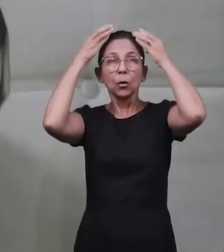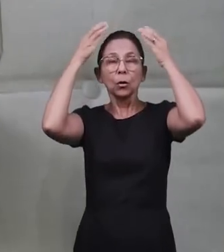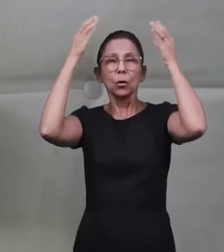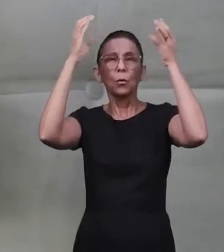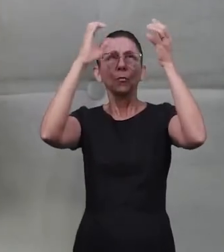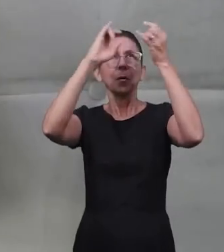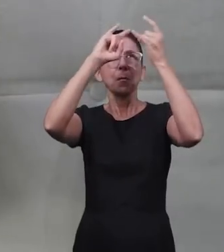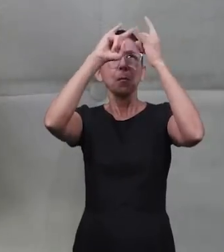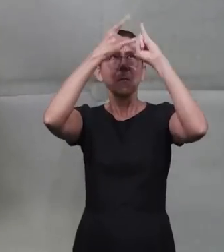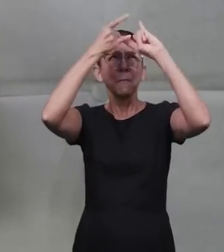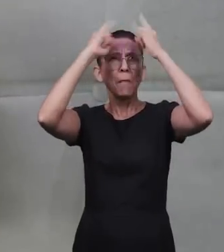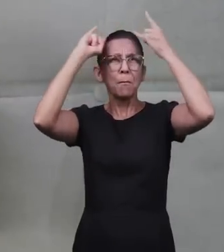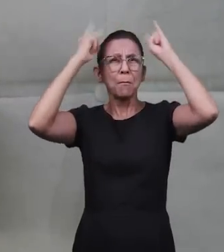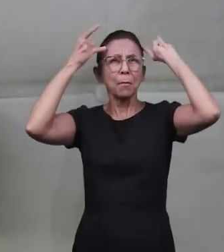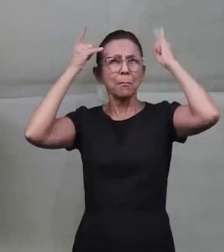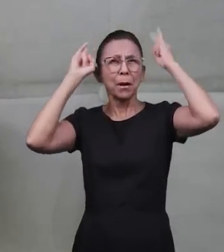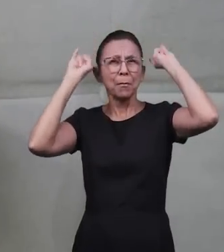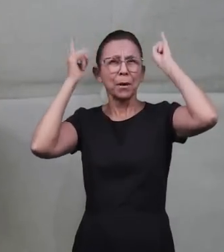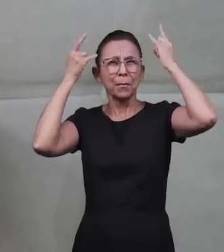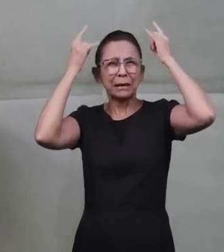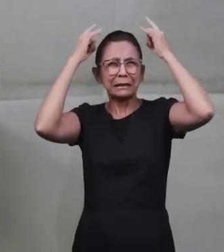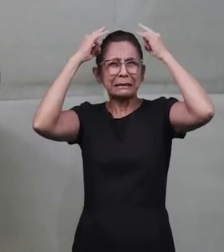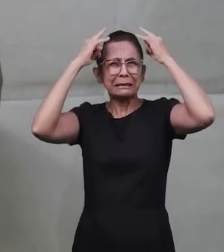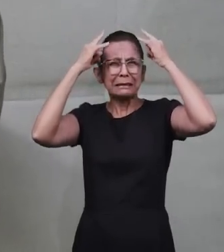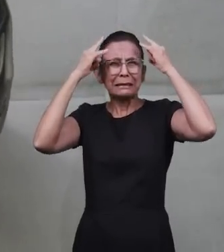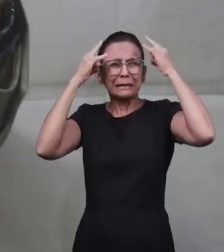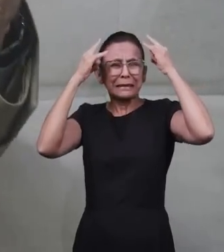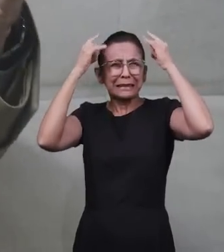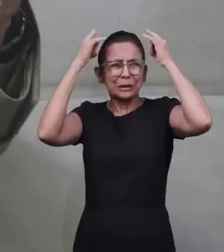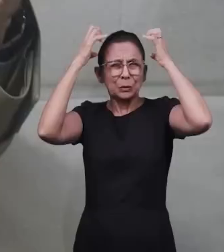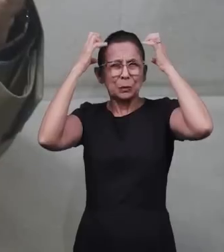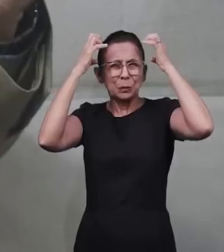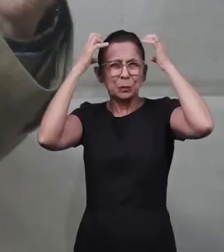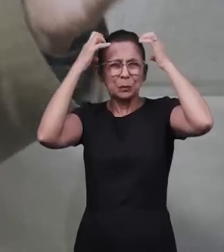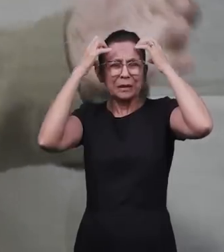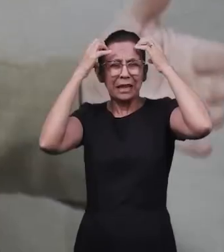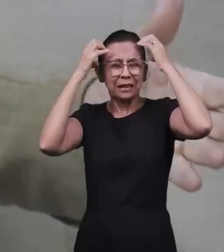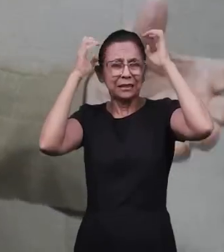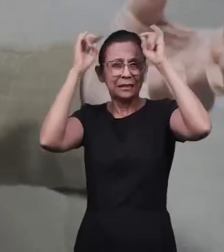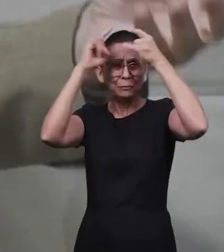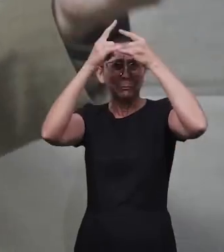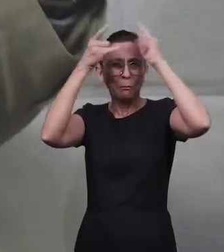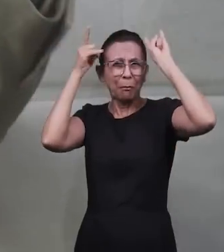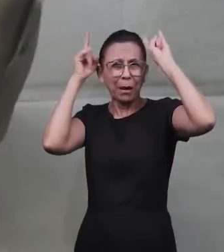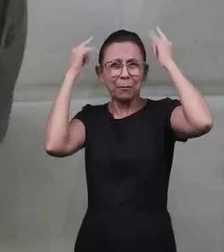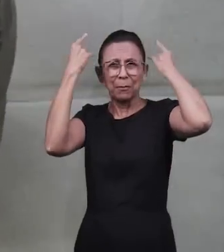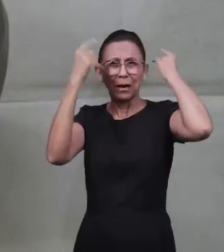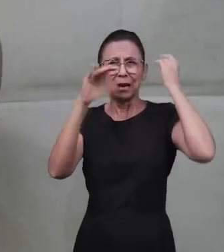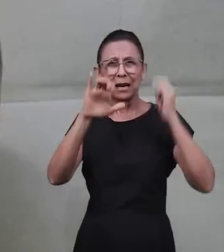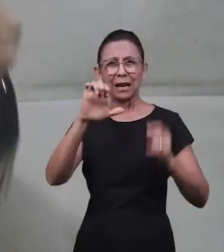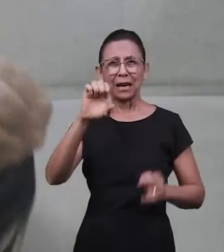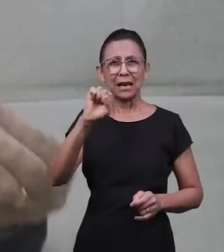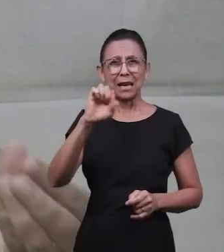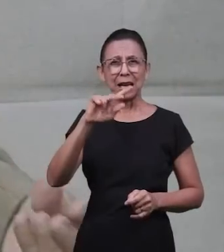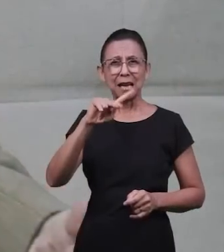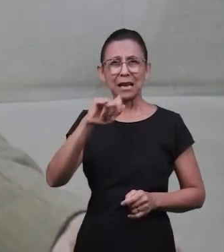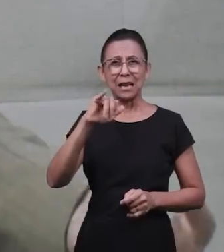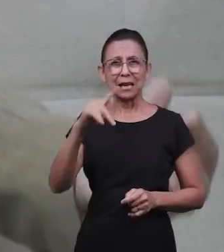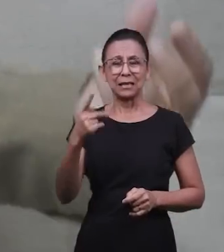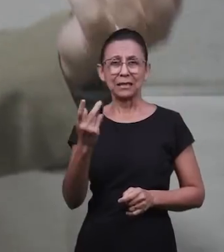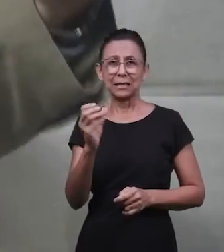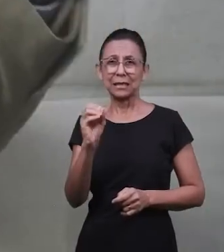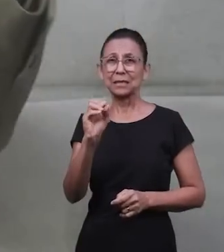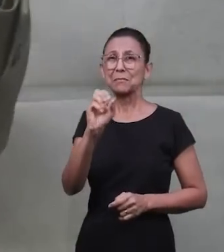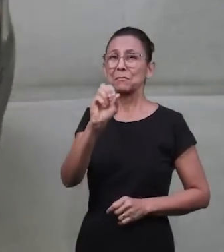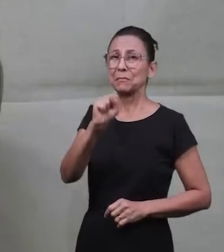Porque ele estava levando sobre si, como profetiza o profeta Isaías no capítulo 53, os nossos pecados,